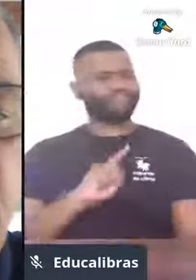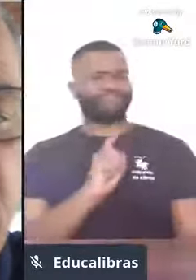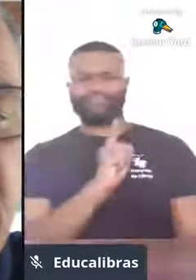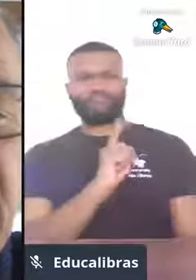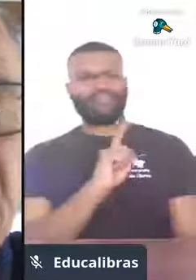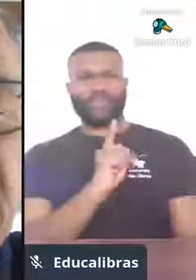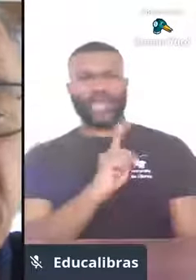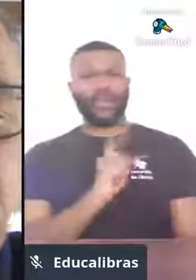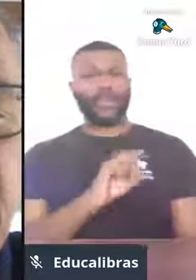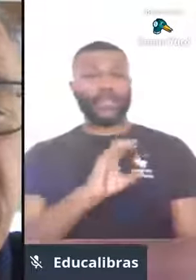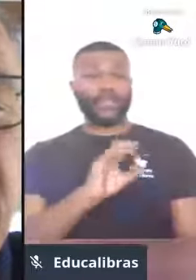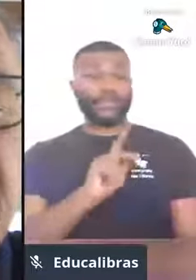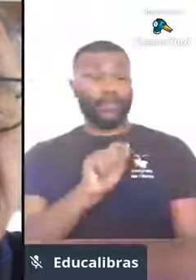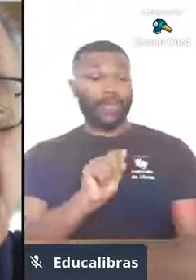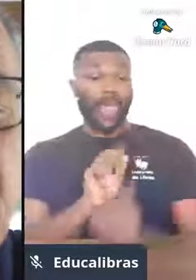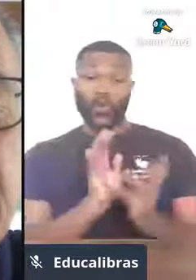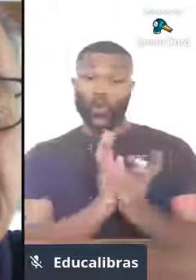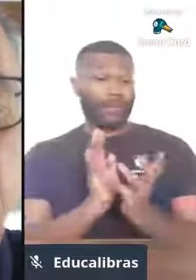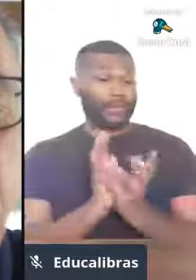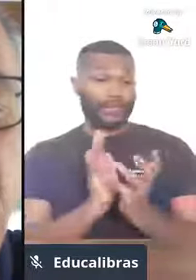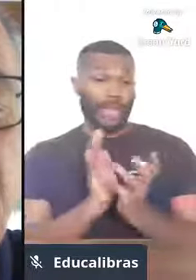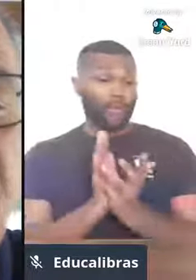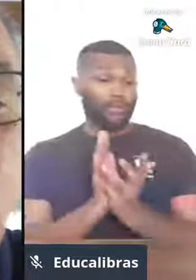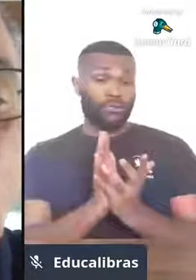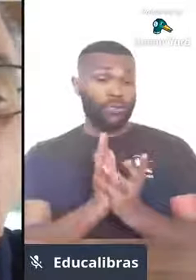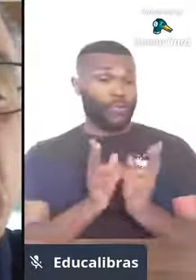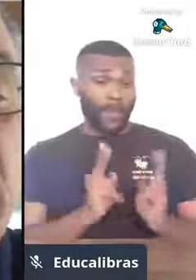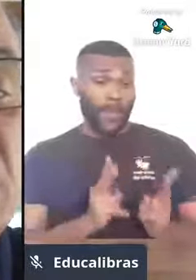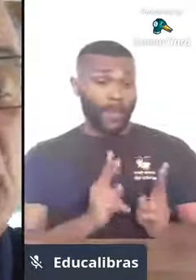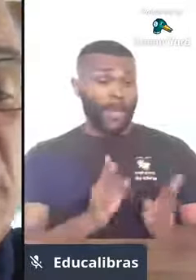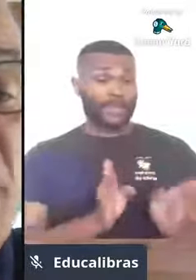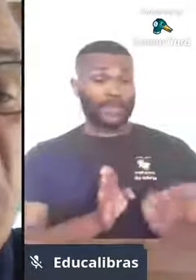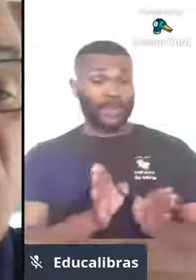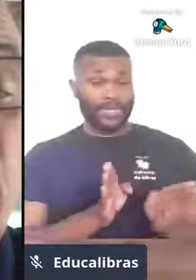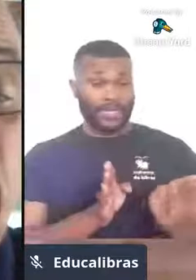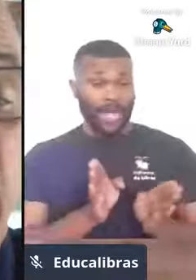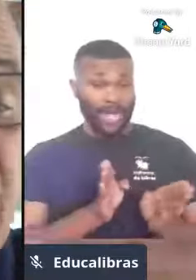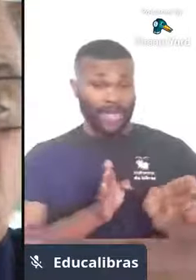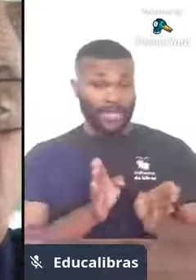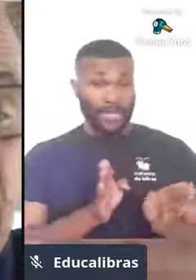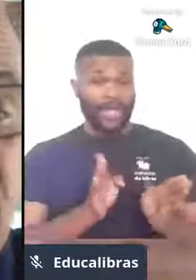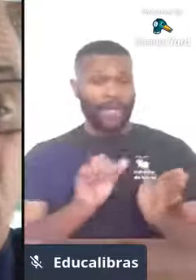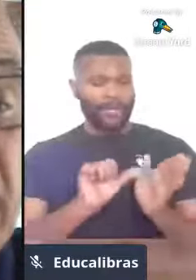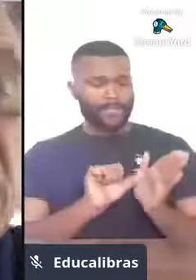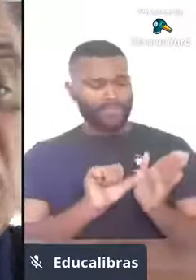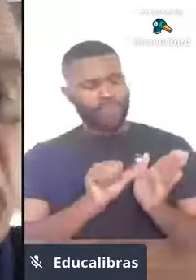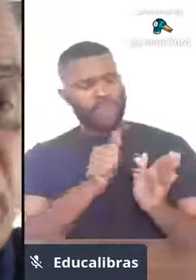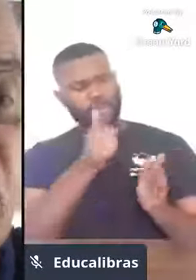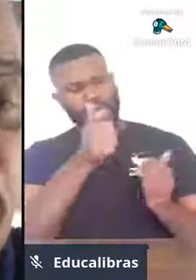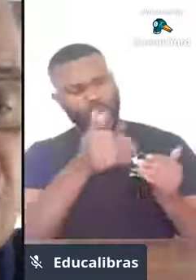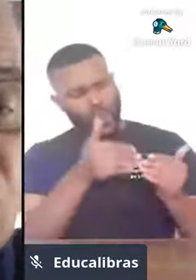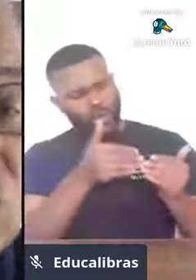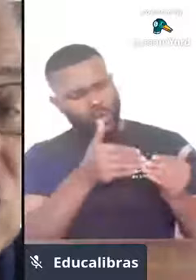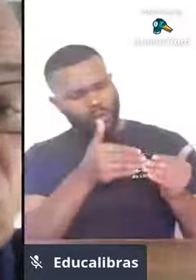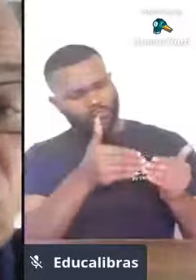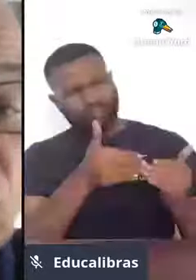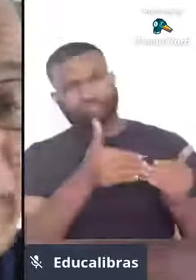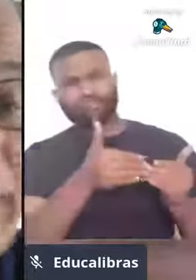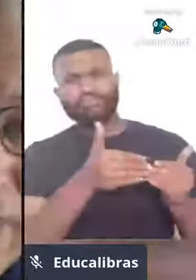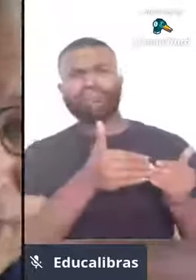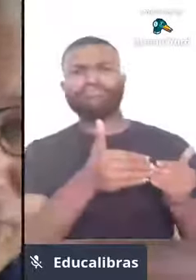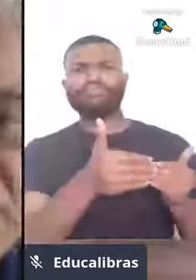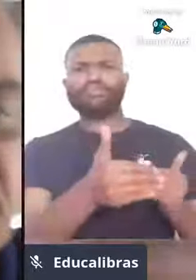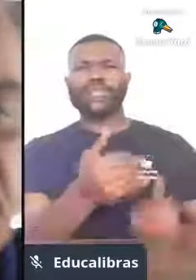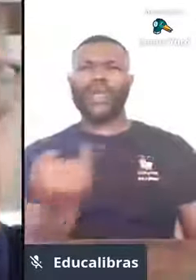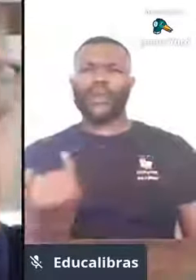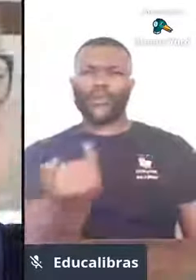Comissão Permanente de Acessibilidade, a CPA que foi o grande primeiro passo, né? O grande primeiro passo, eu tiro o